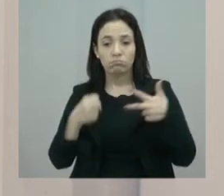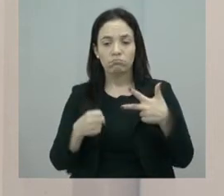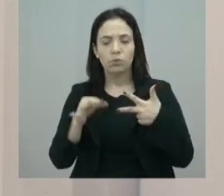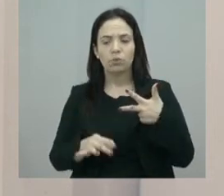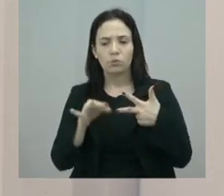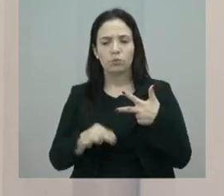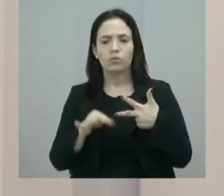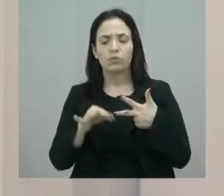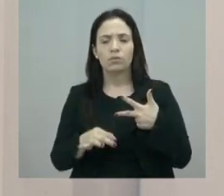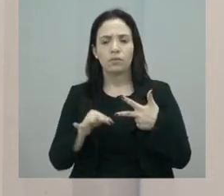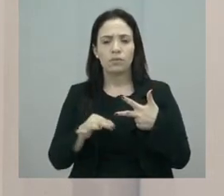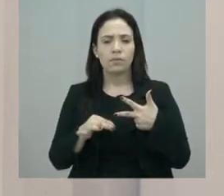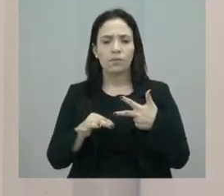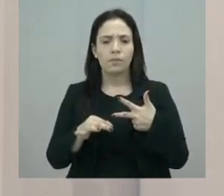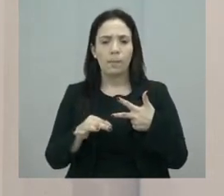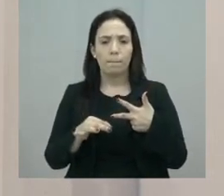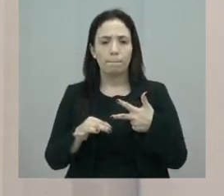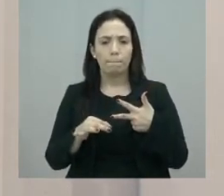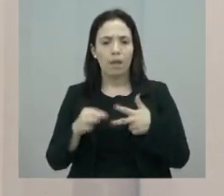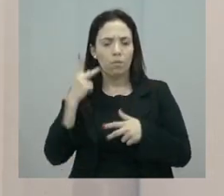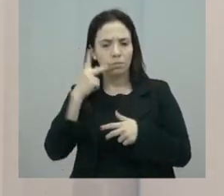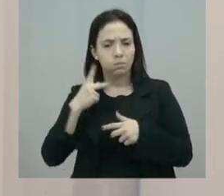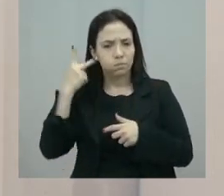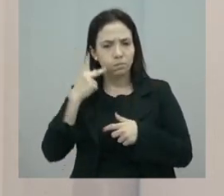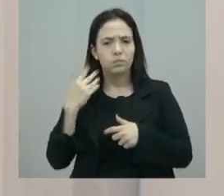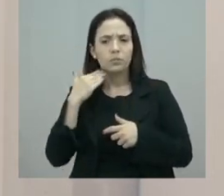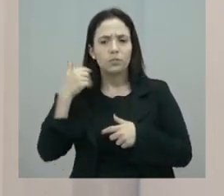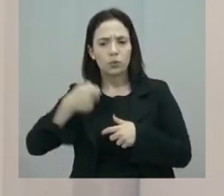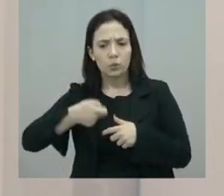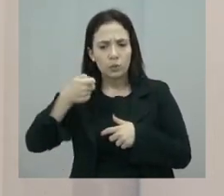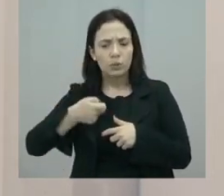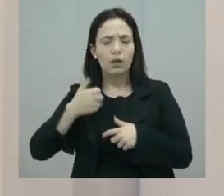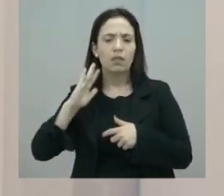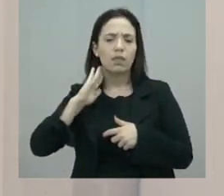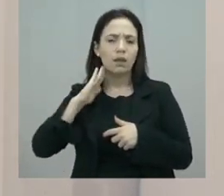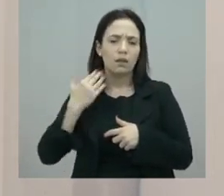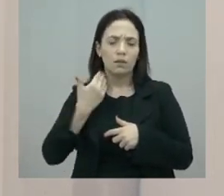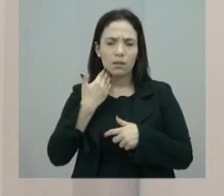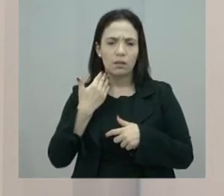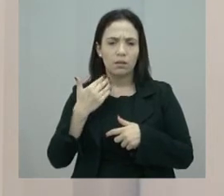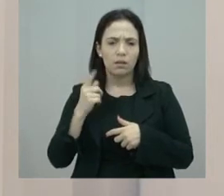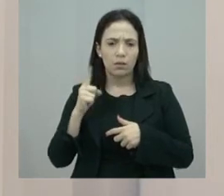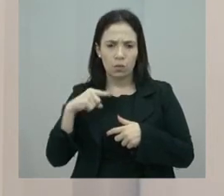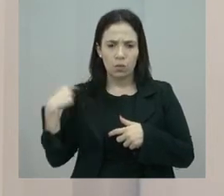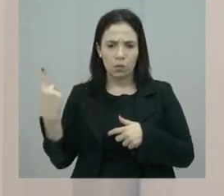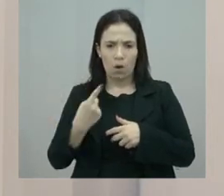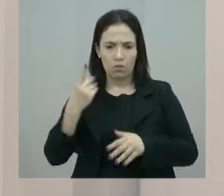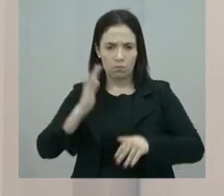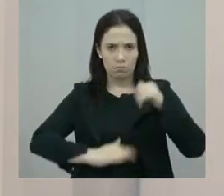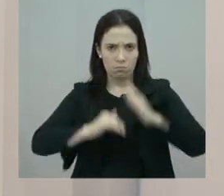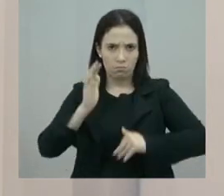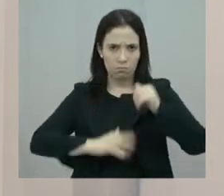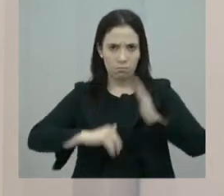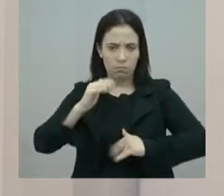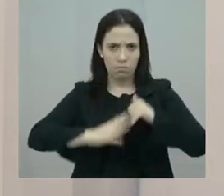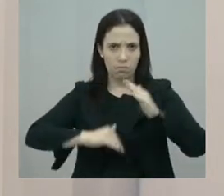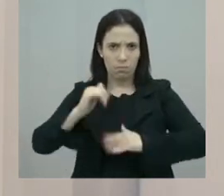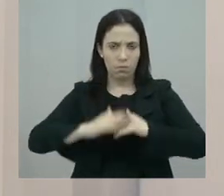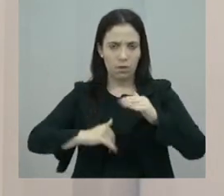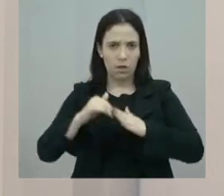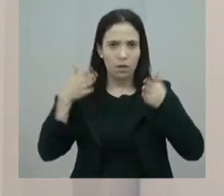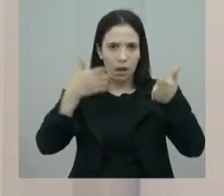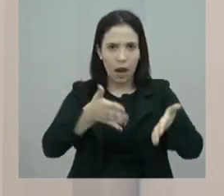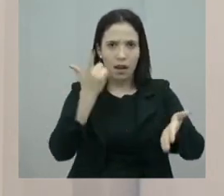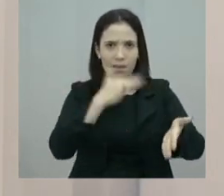não somos, por sermos promotores, por sermos juízes, por sermos delegados, nós não somos capacitados para fazer depoimento especial.